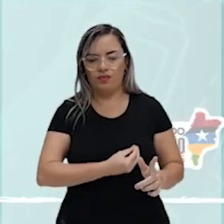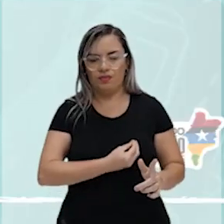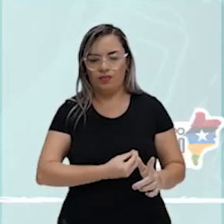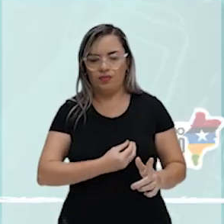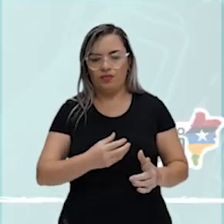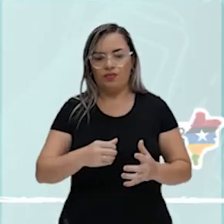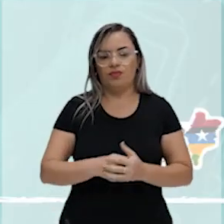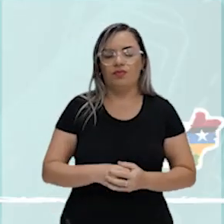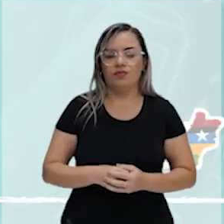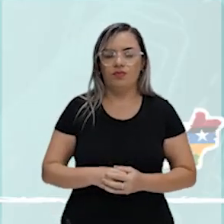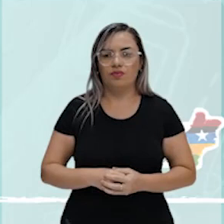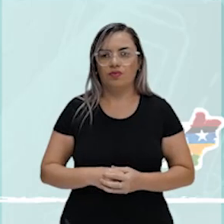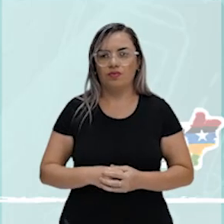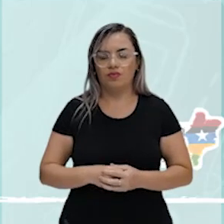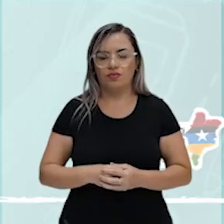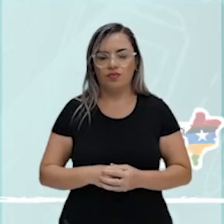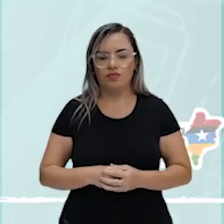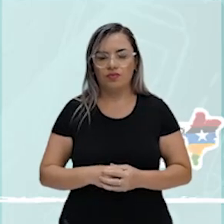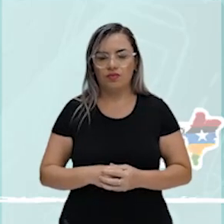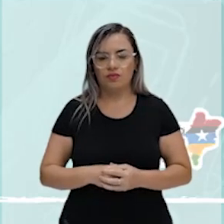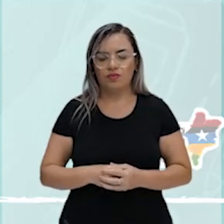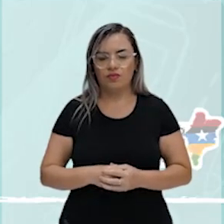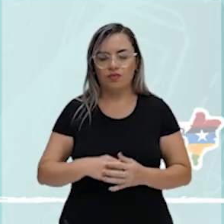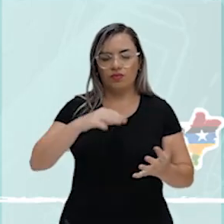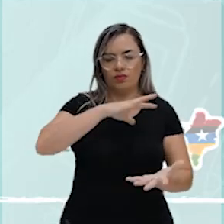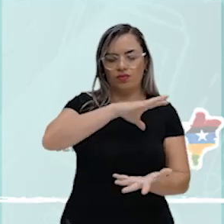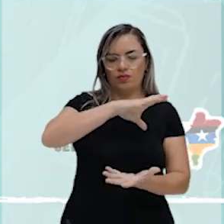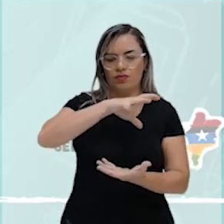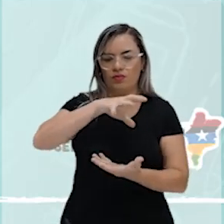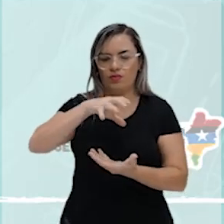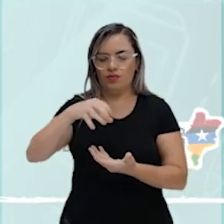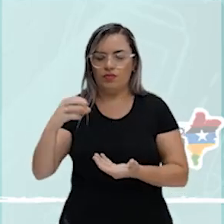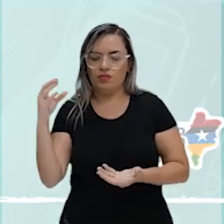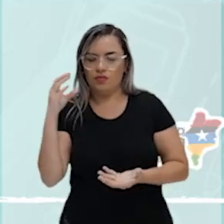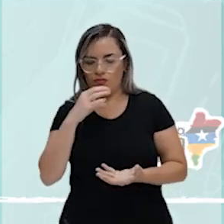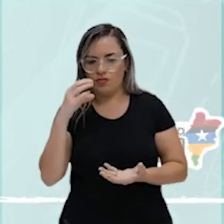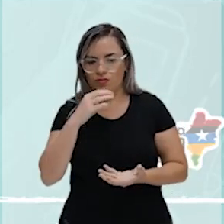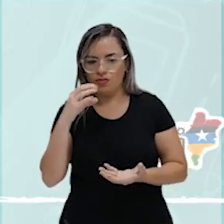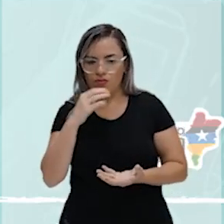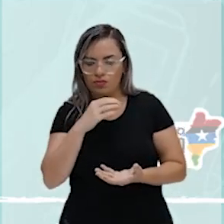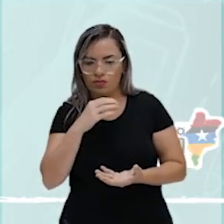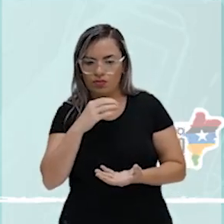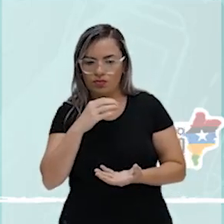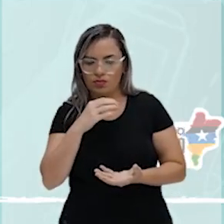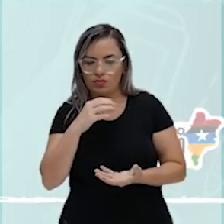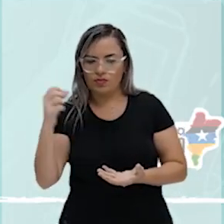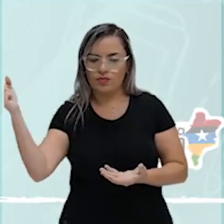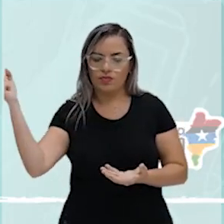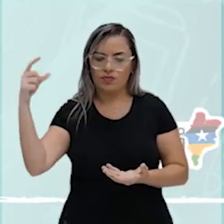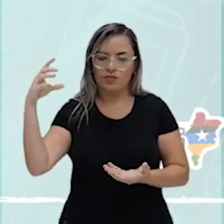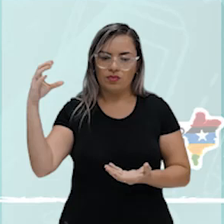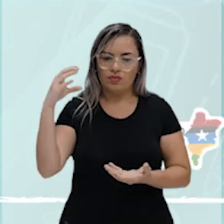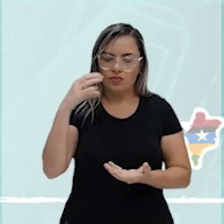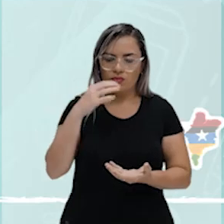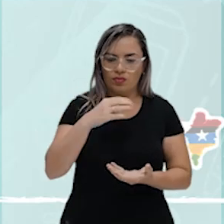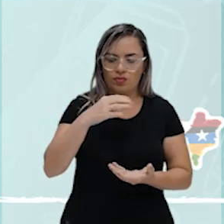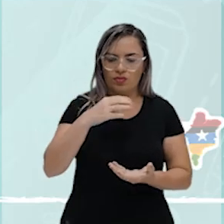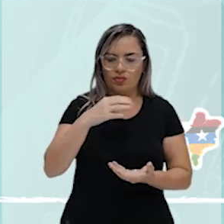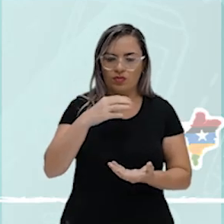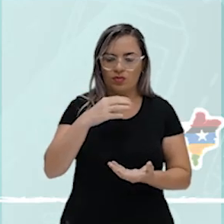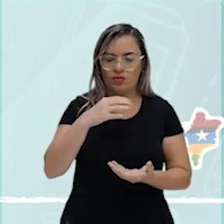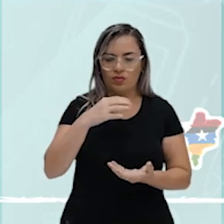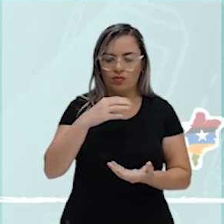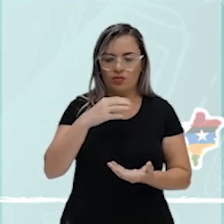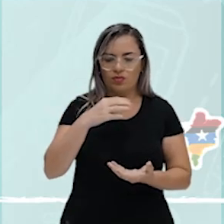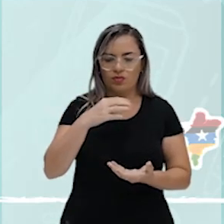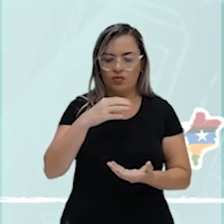Então, esse efeito estufa aqui, aumento do efeito estufa, ele também pode ser exacerbado, aumentado, com